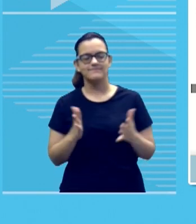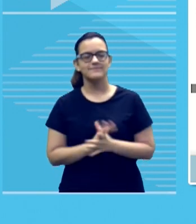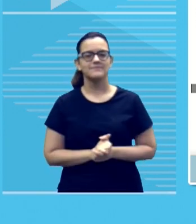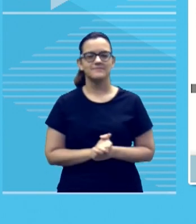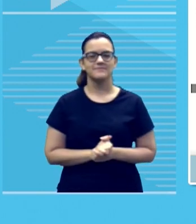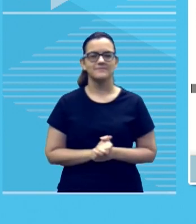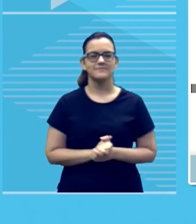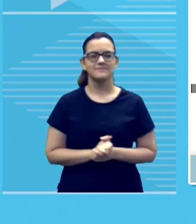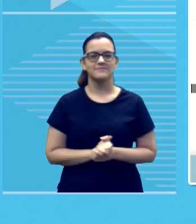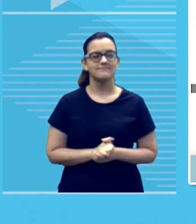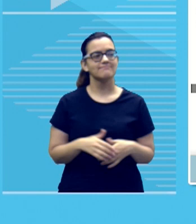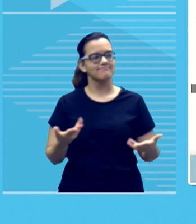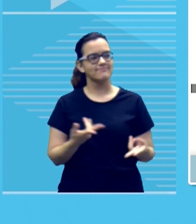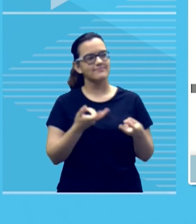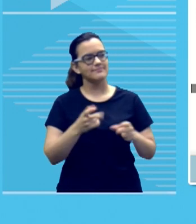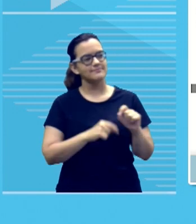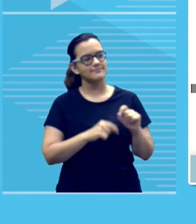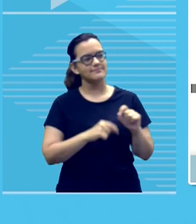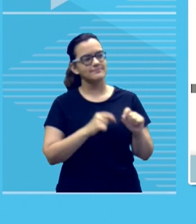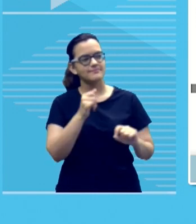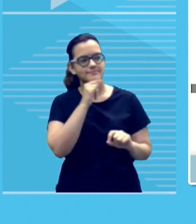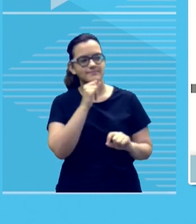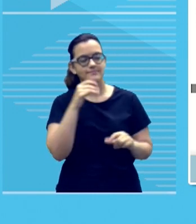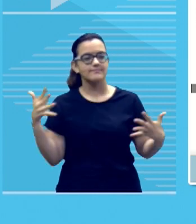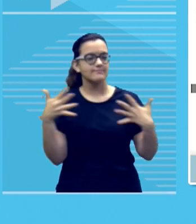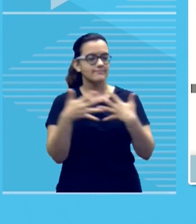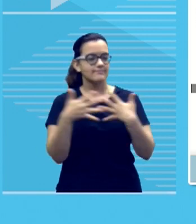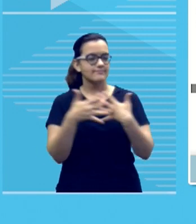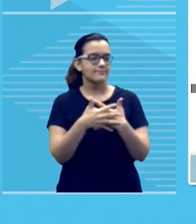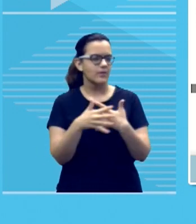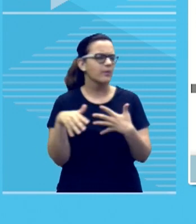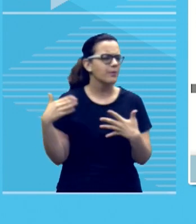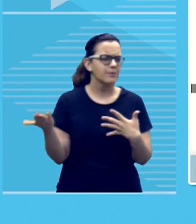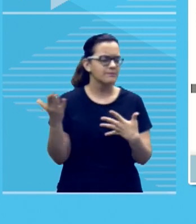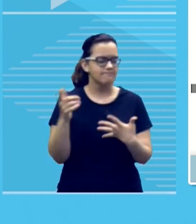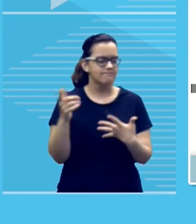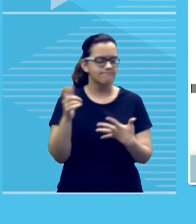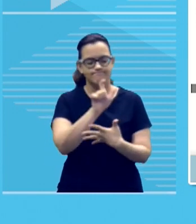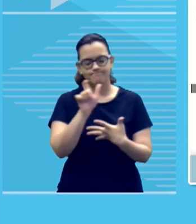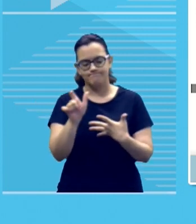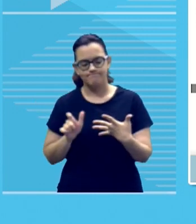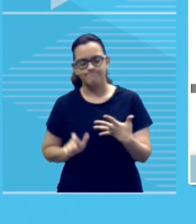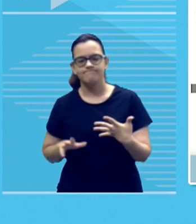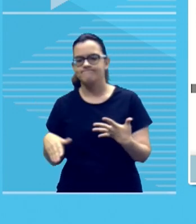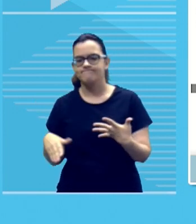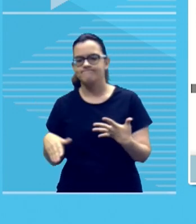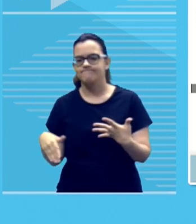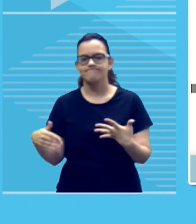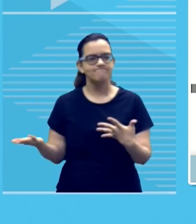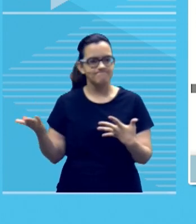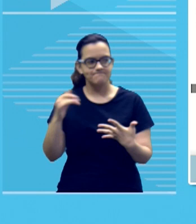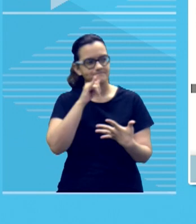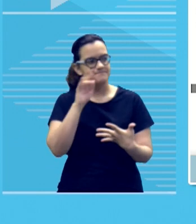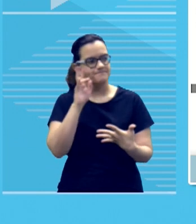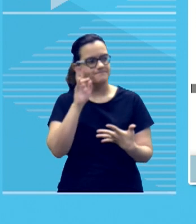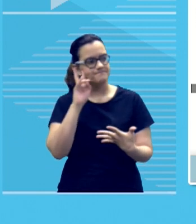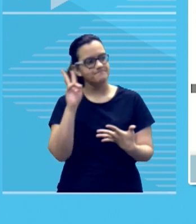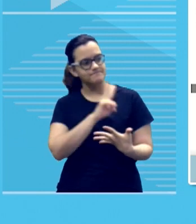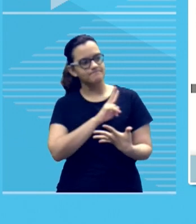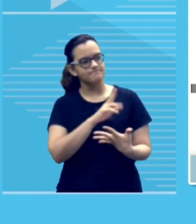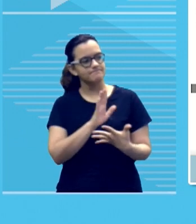nelas verificamos par de isômero que tipo de isomeria está ocorrendo aí entre esses dois compostos da questão 11